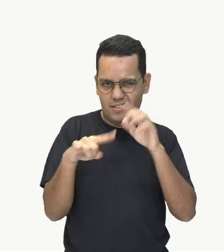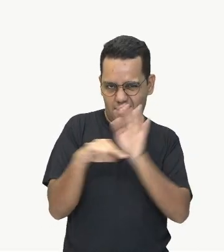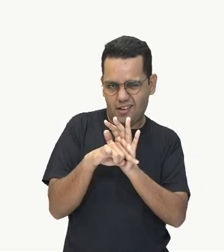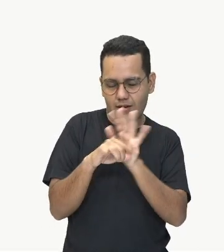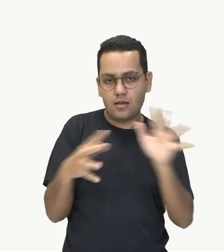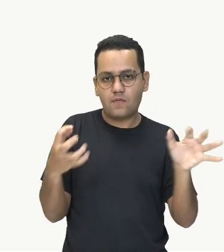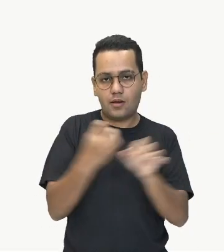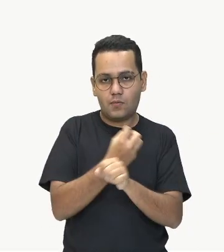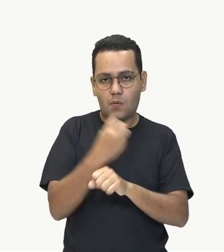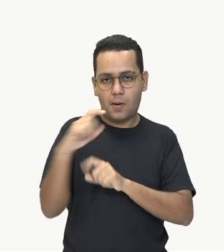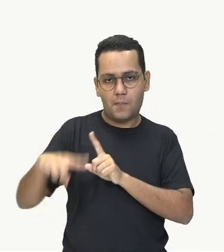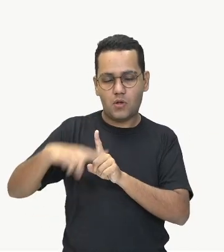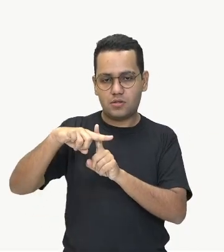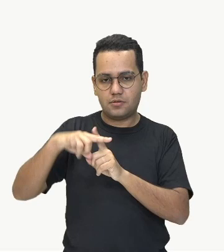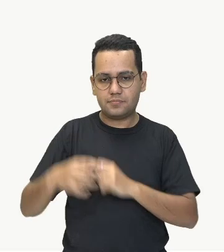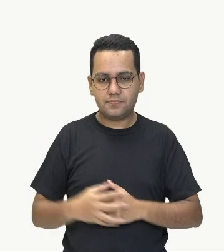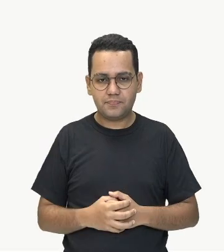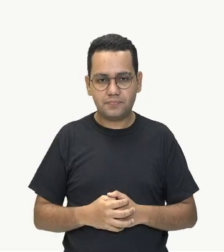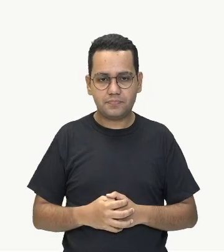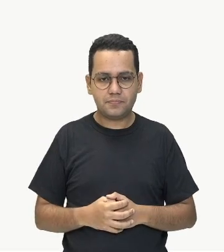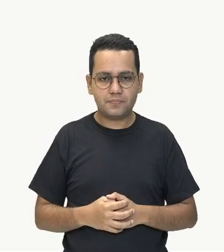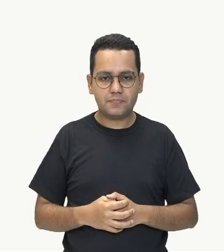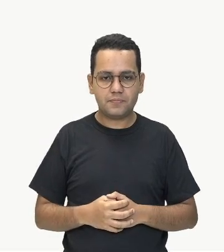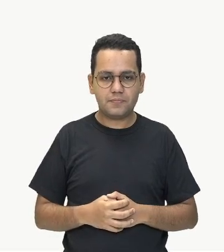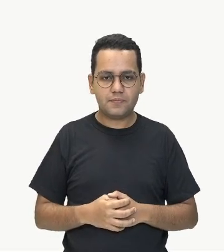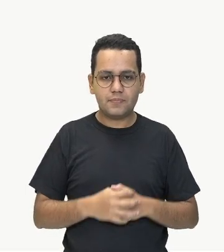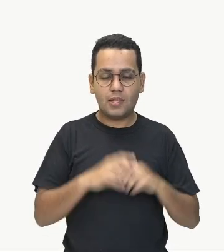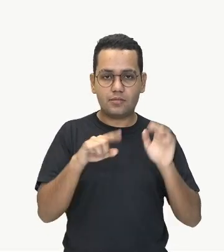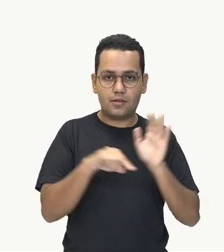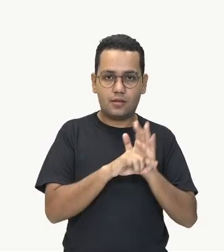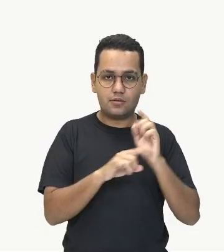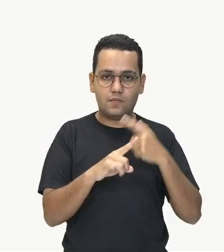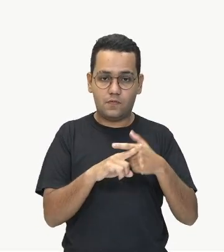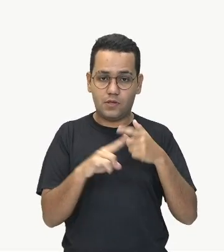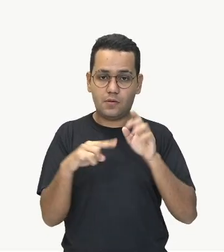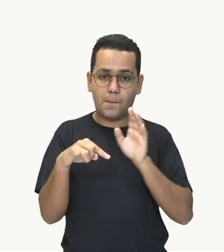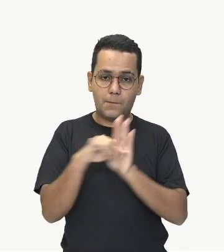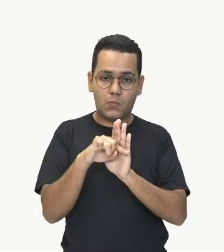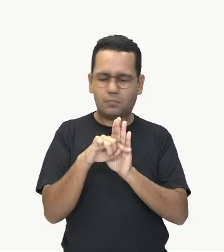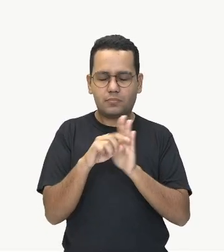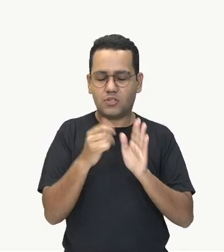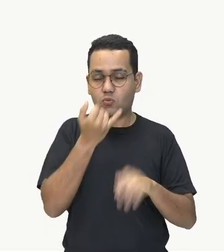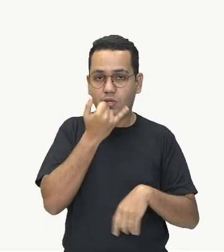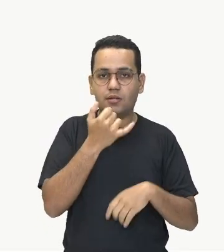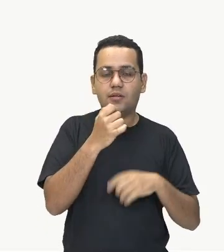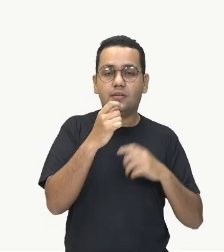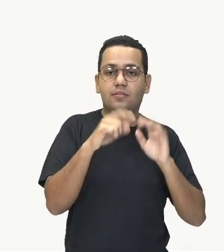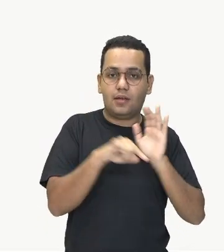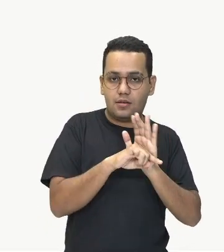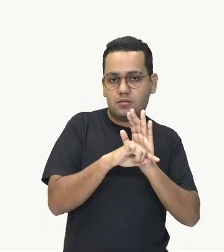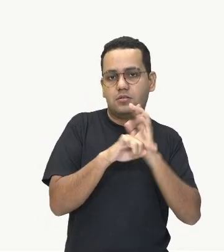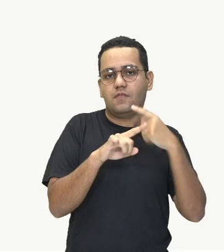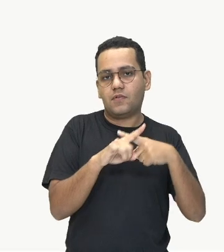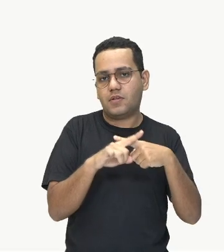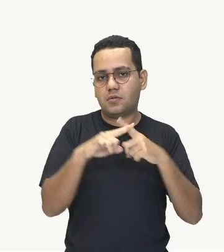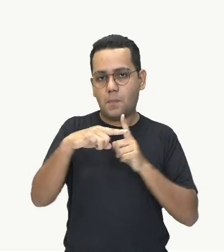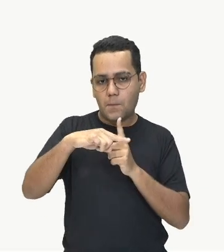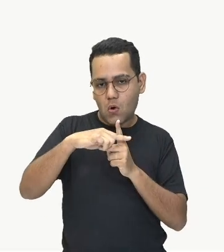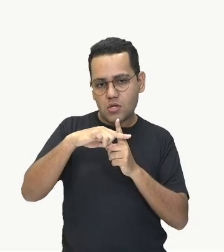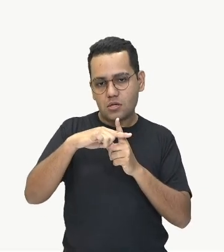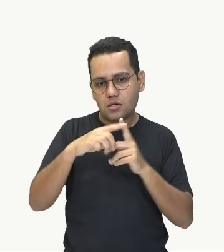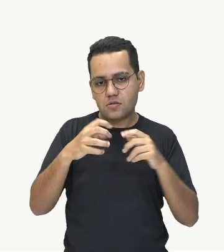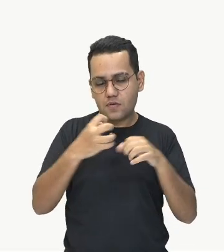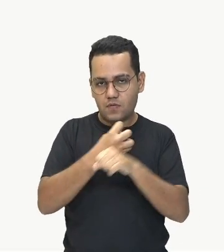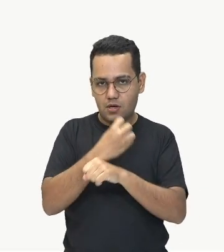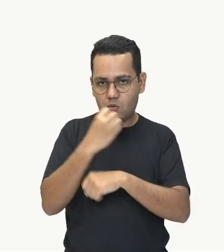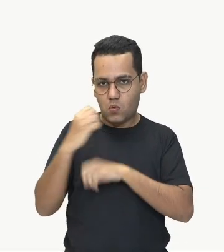positivo e negativo vezes positivo dá negativo tá então o que a gente tem aqui é negativo